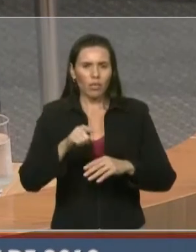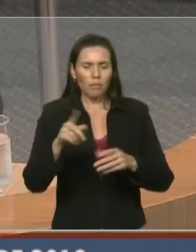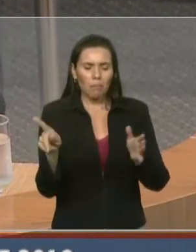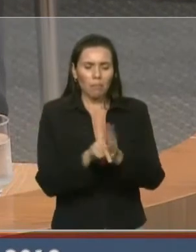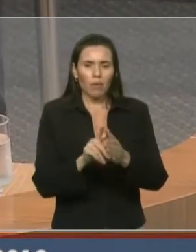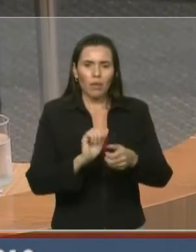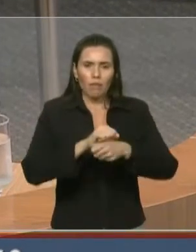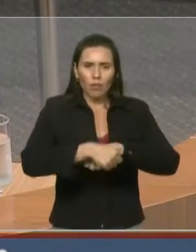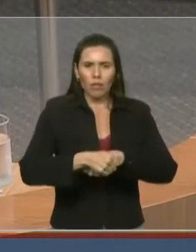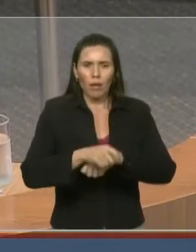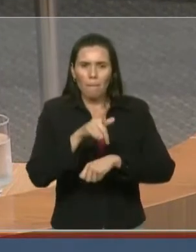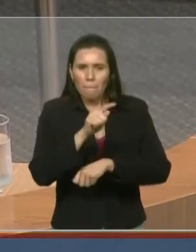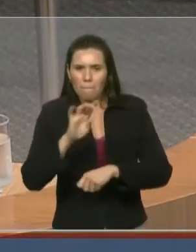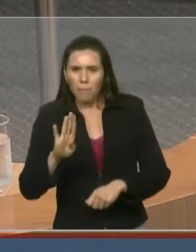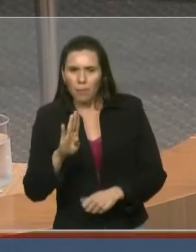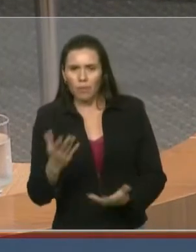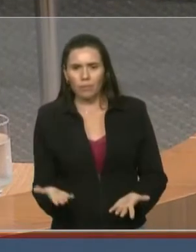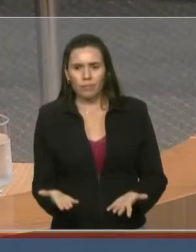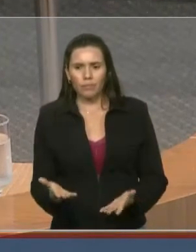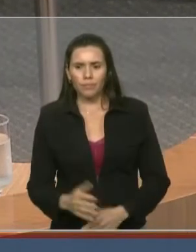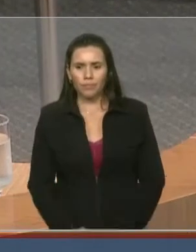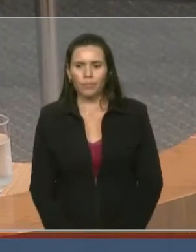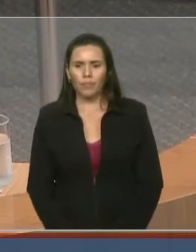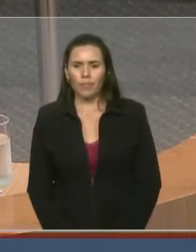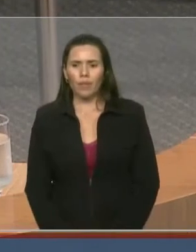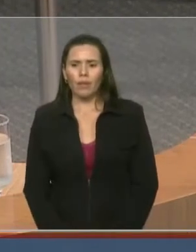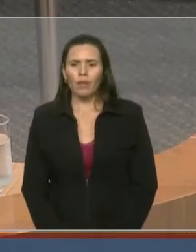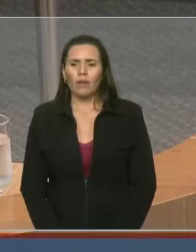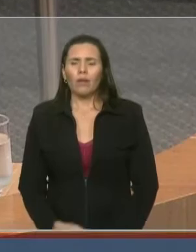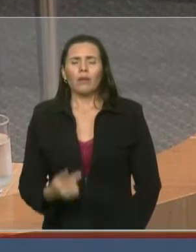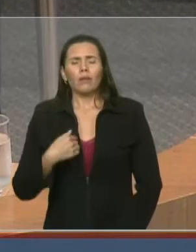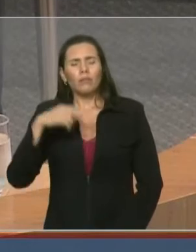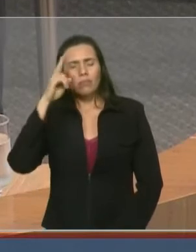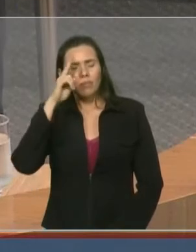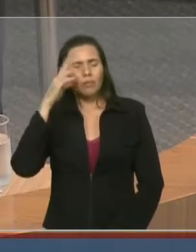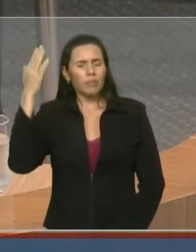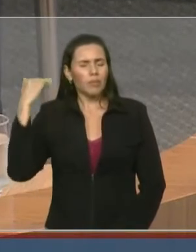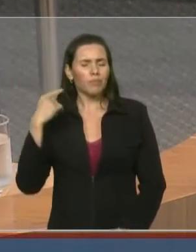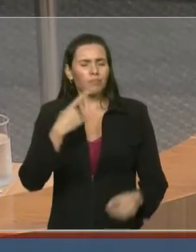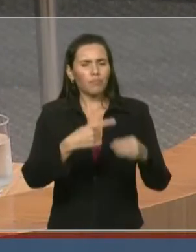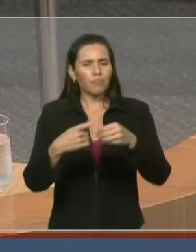determinados momentos do ano, nós tínhamos municípios que ficavam completamente ilhados,